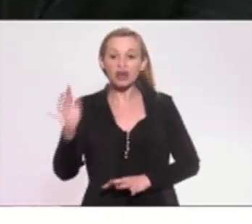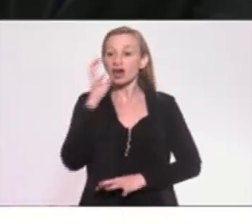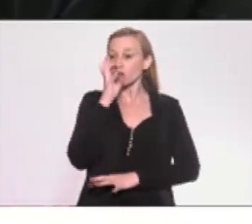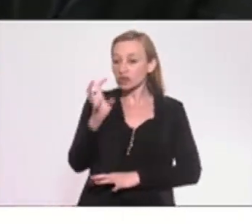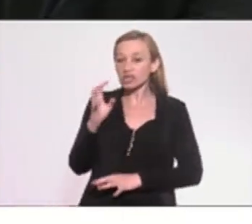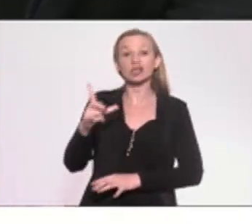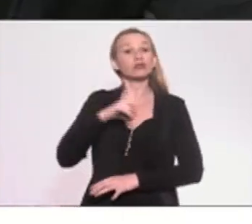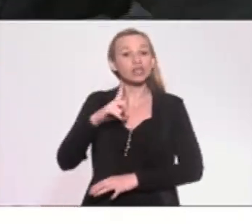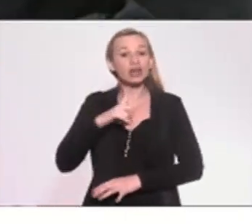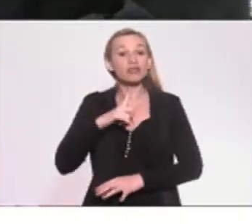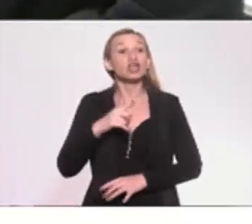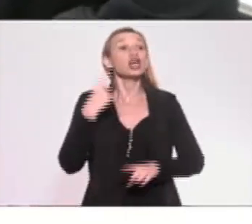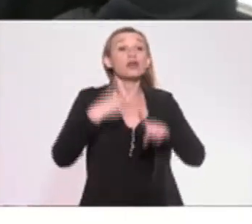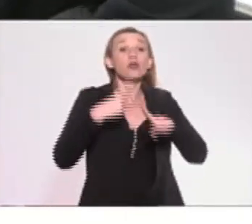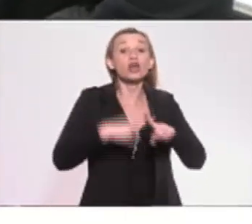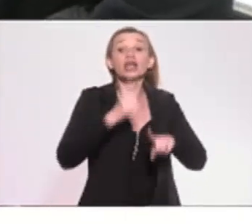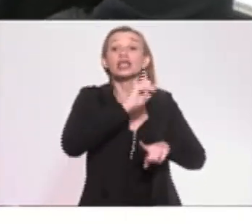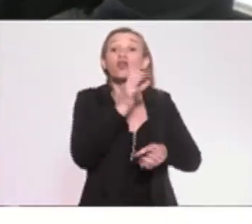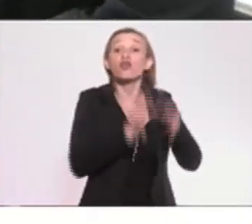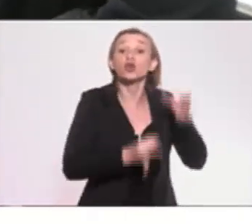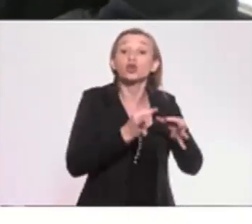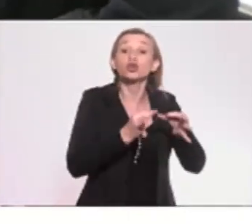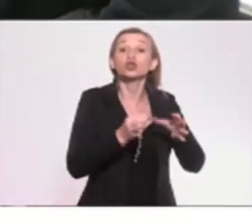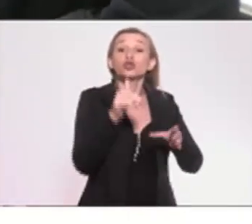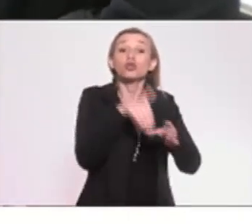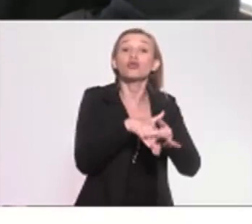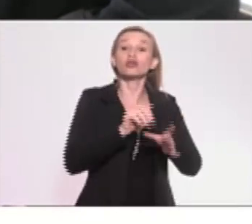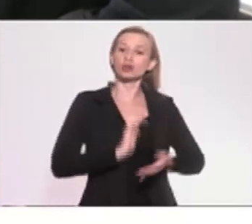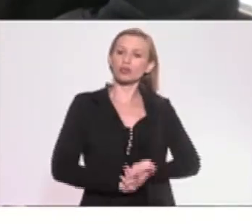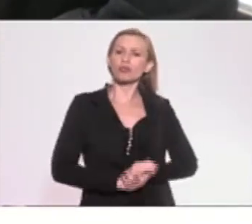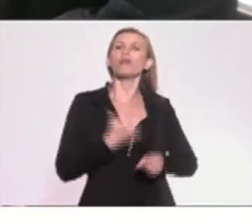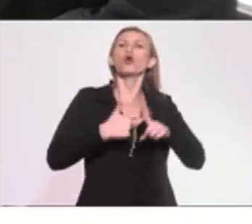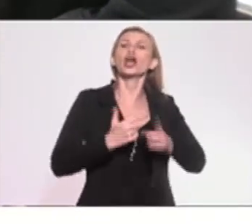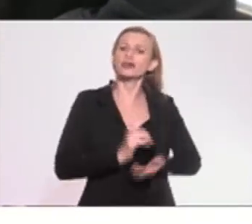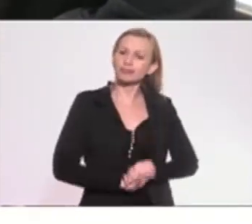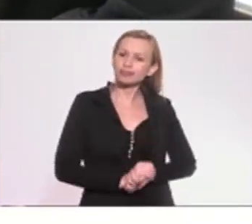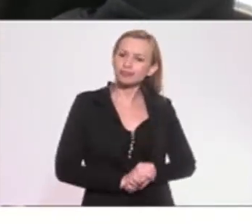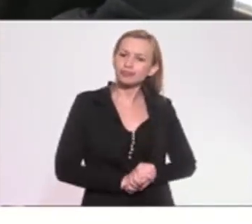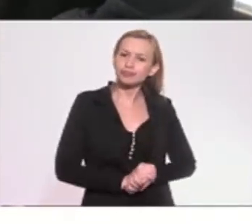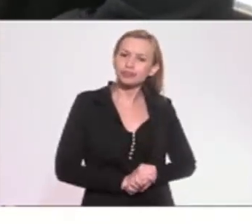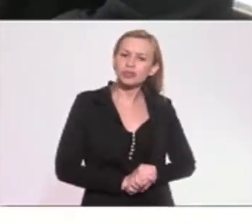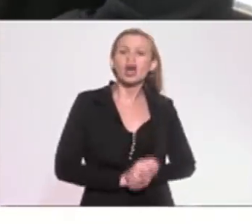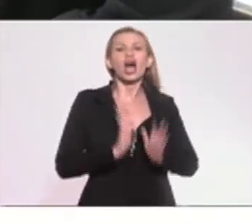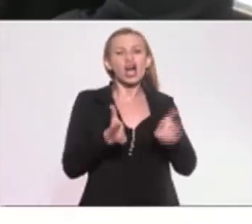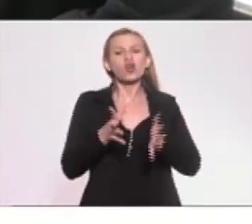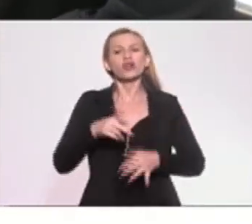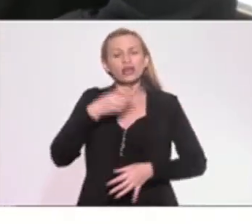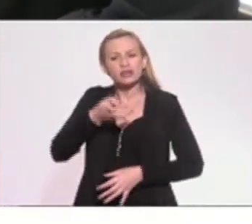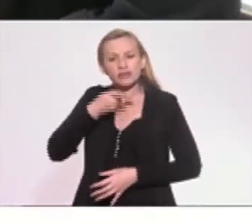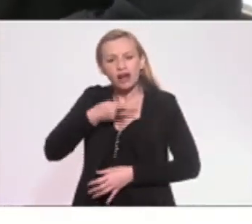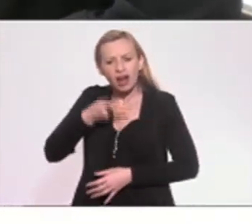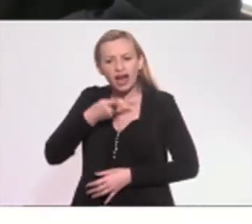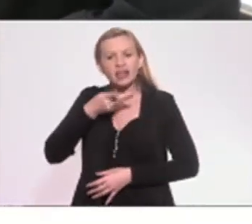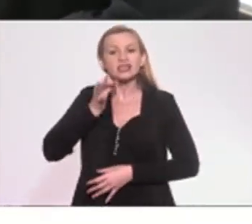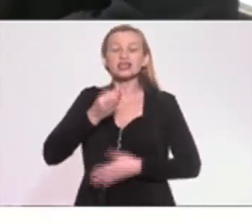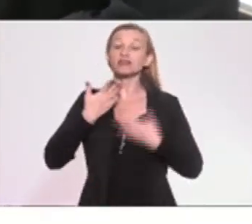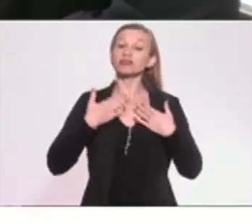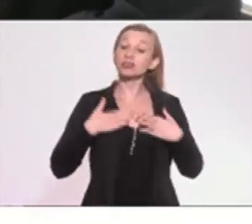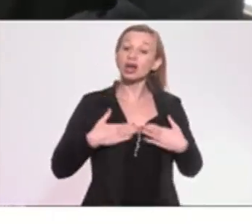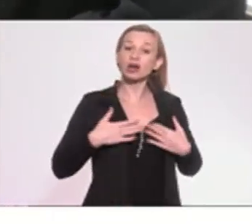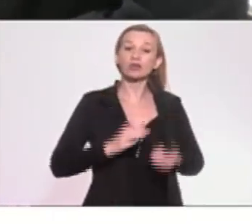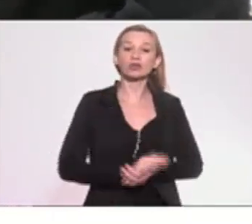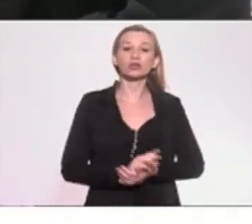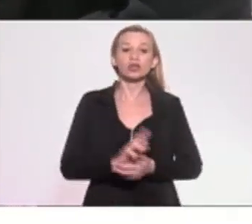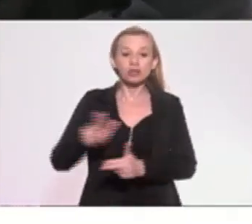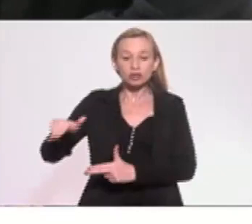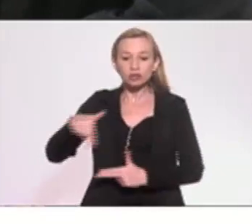colocou a denúncia em votação? Por que que não julgou até agora? Portanto, eu quero aqui dizer com maior clareza, maior tranquilidade, subi